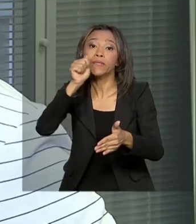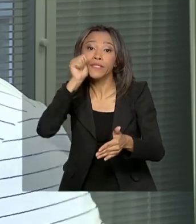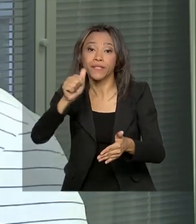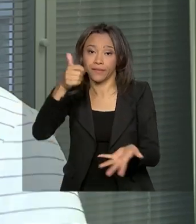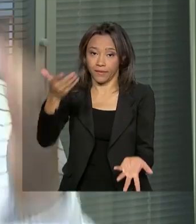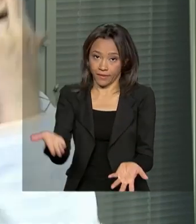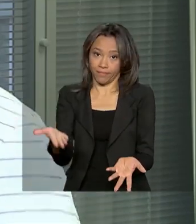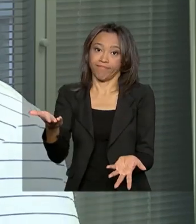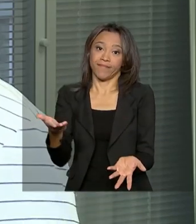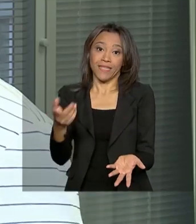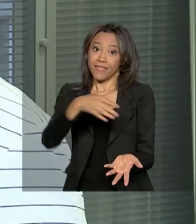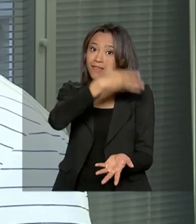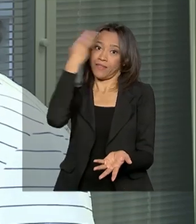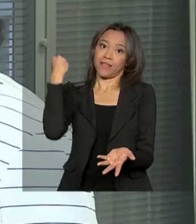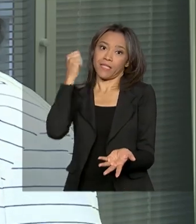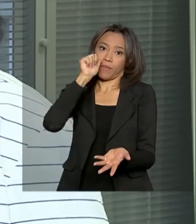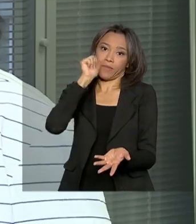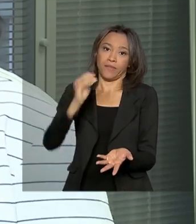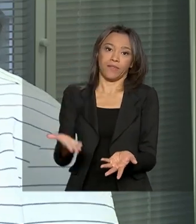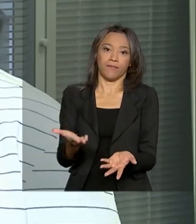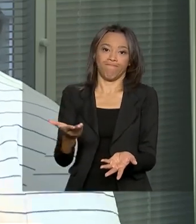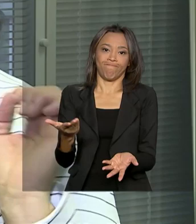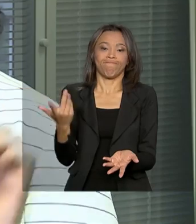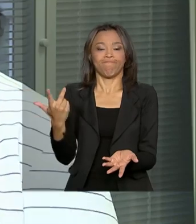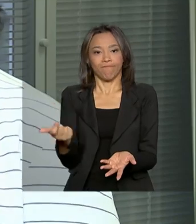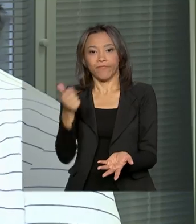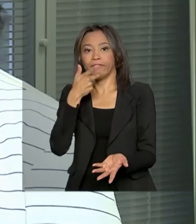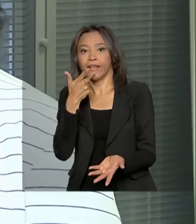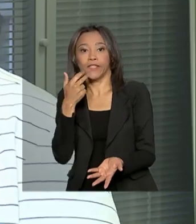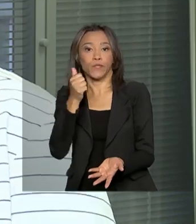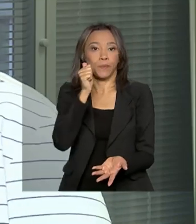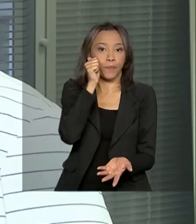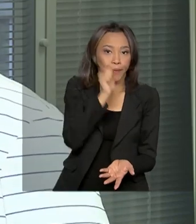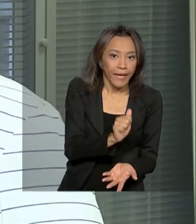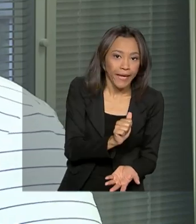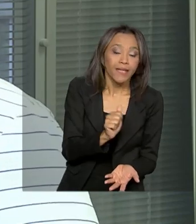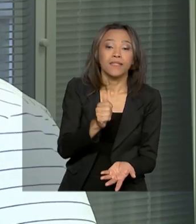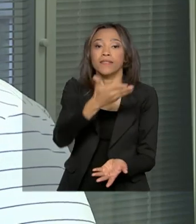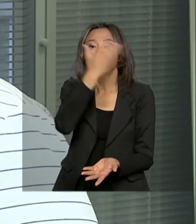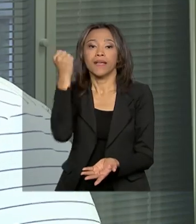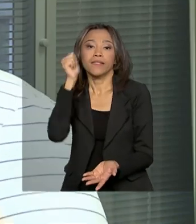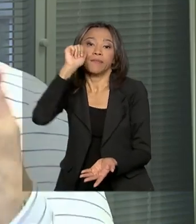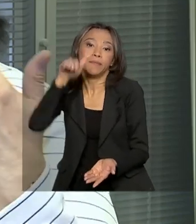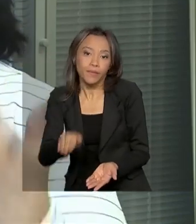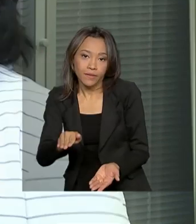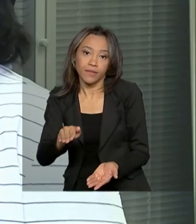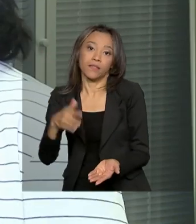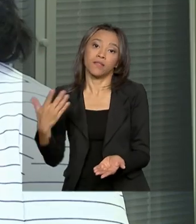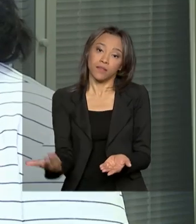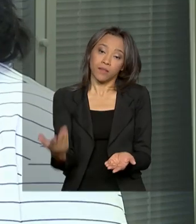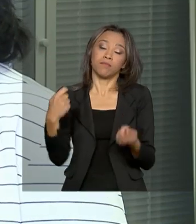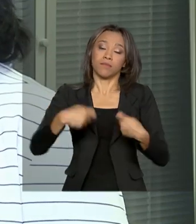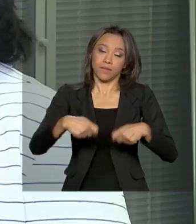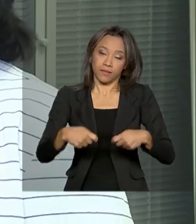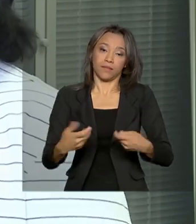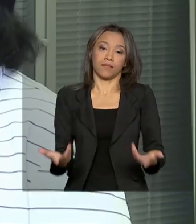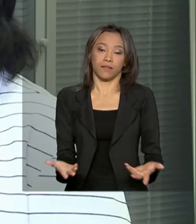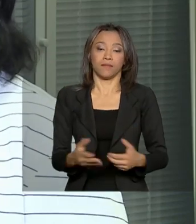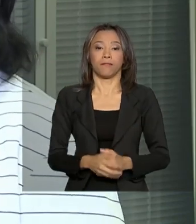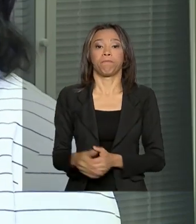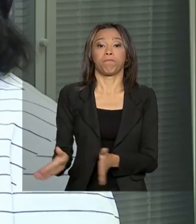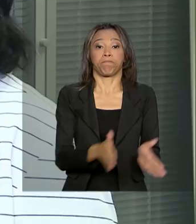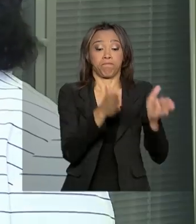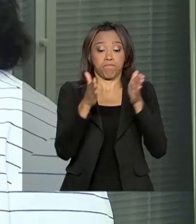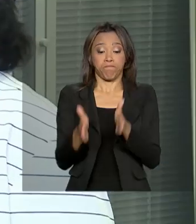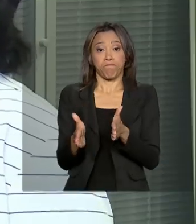de violência contra a mulher sem esquecer a menina. Infelizmente, ainda somos o pior país da América do Sul para se nascer menina. A